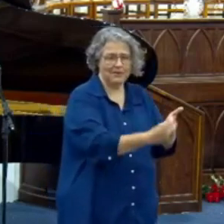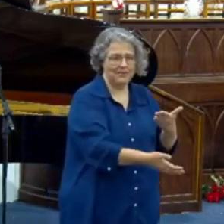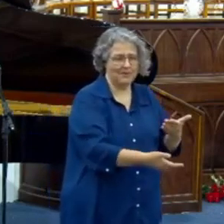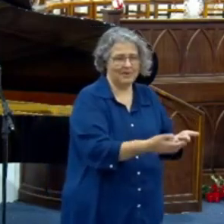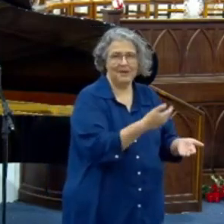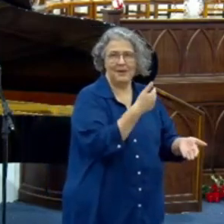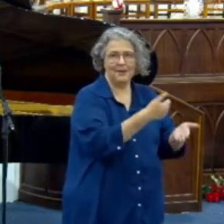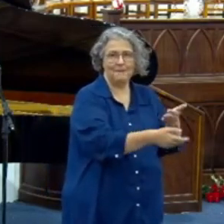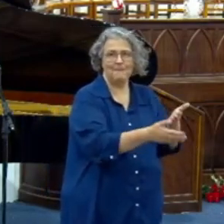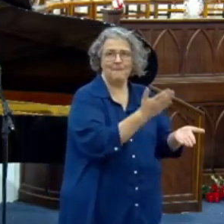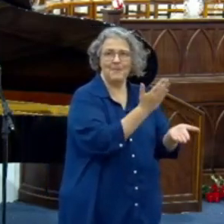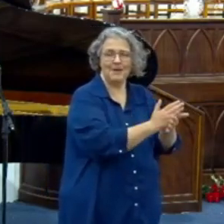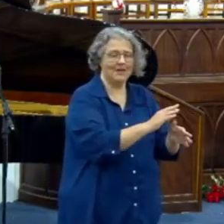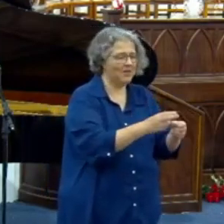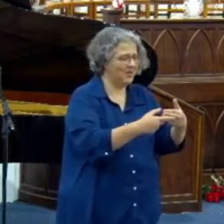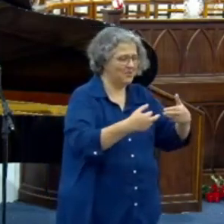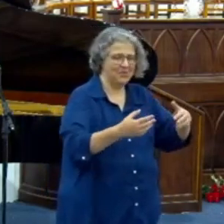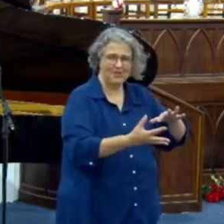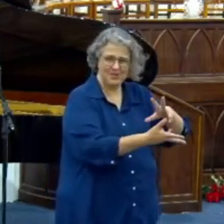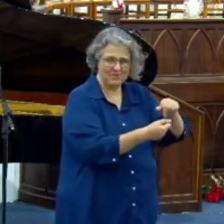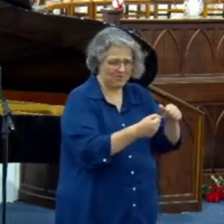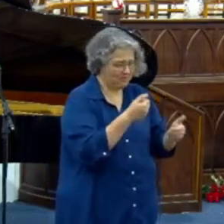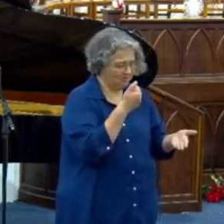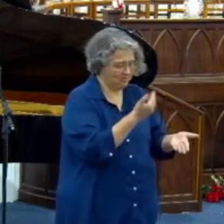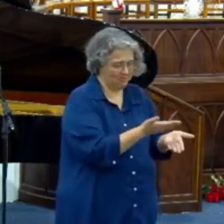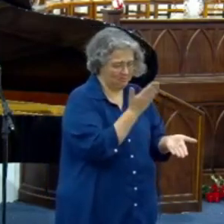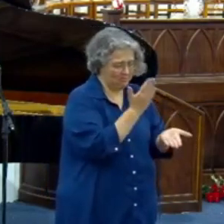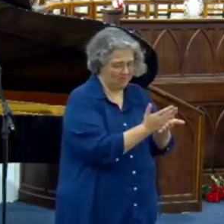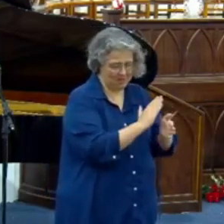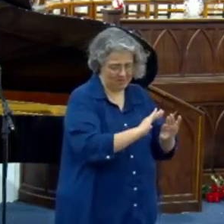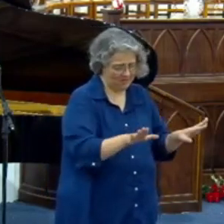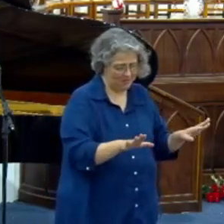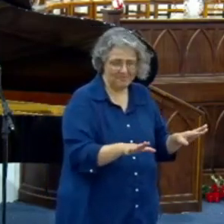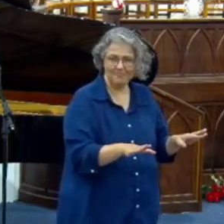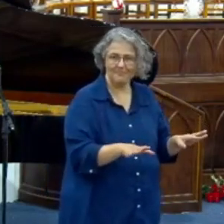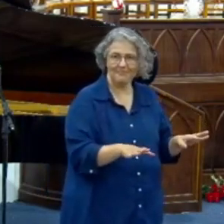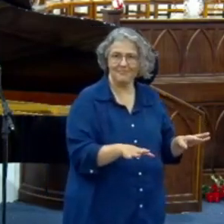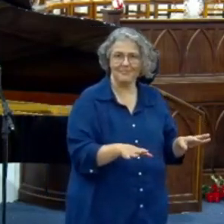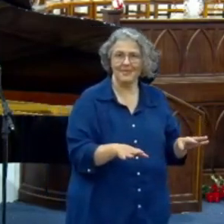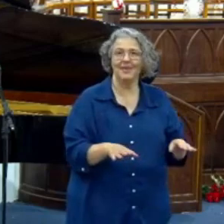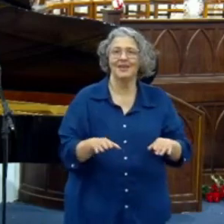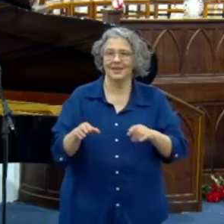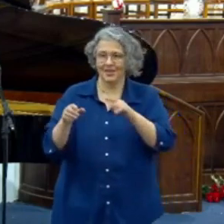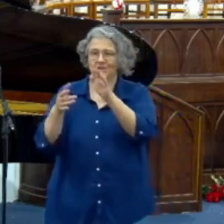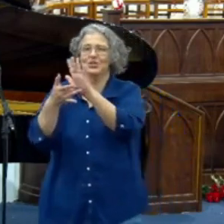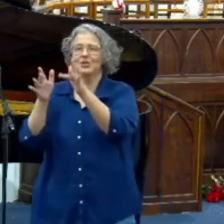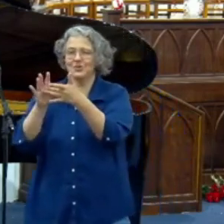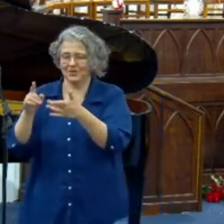e imperfeitos, mas Cristo não. Cristo é eterno e suficiente.